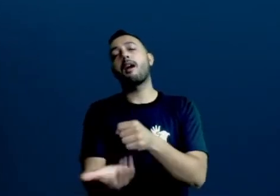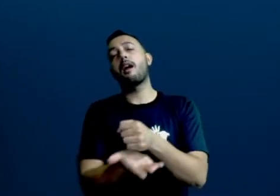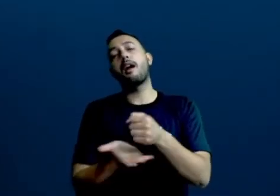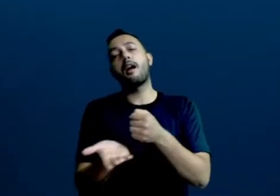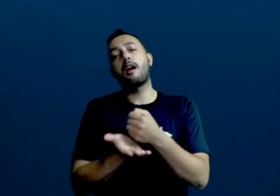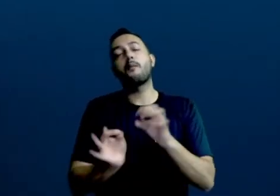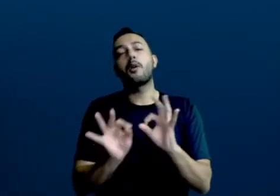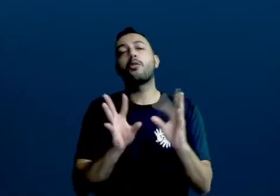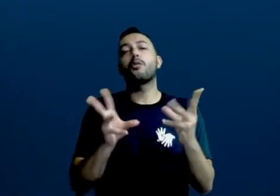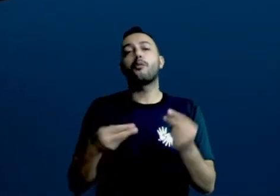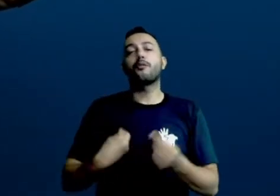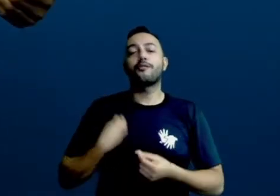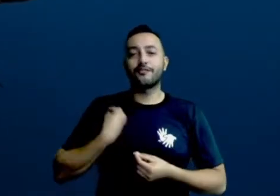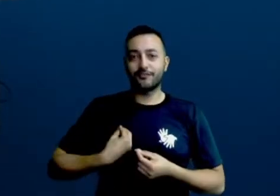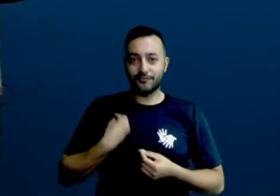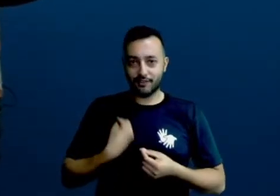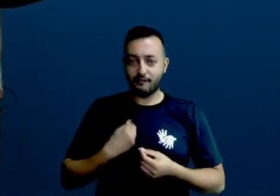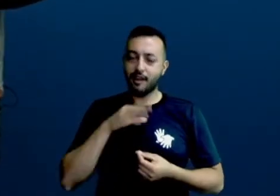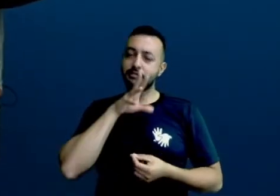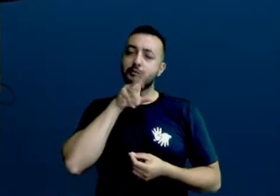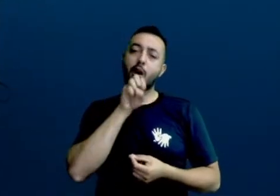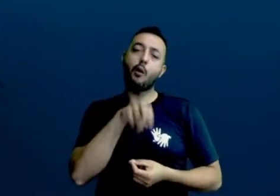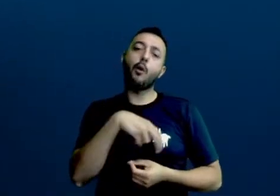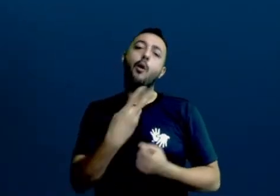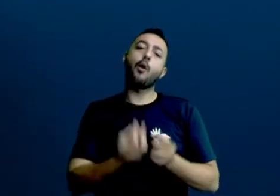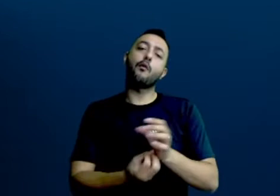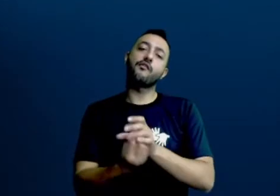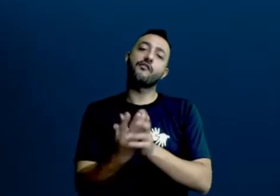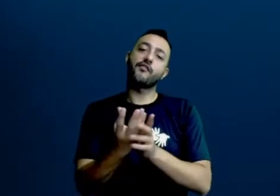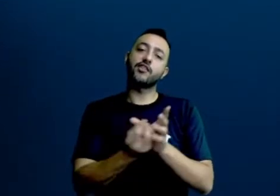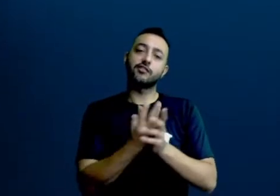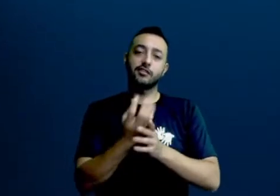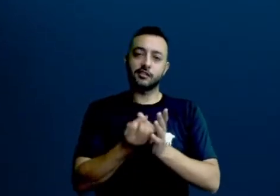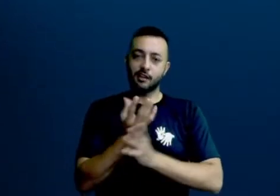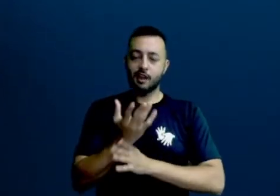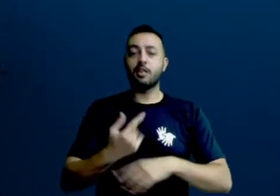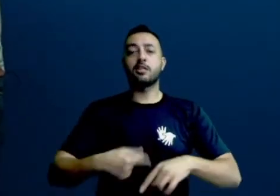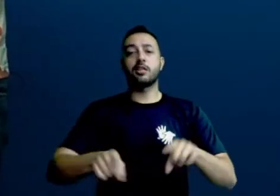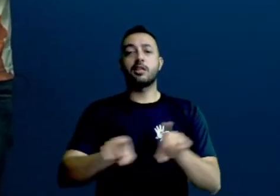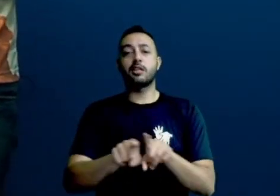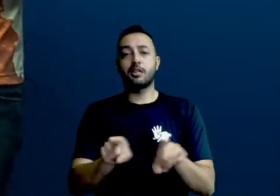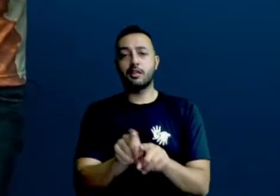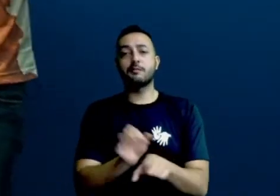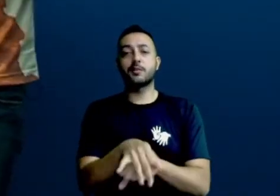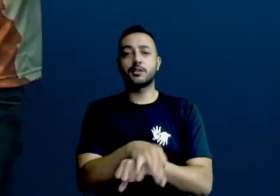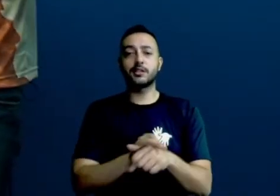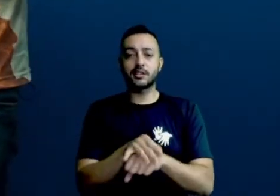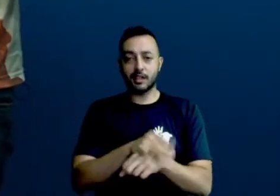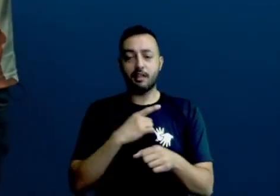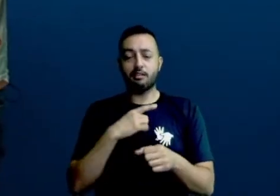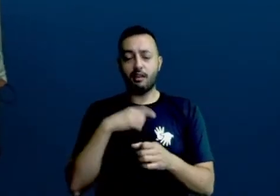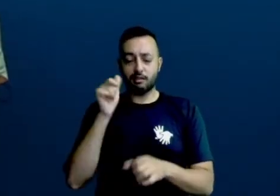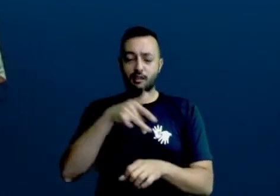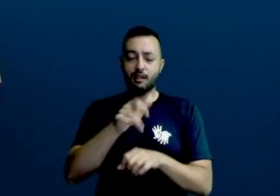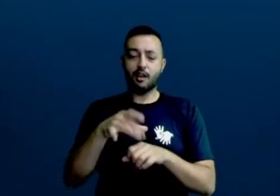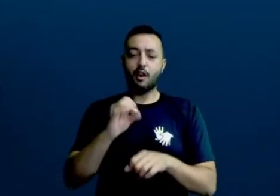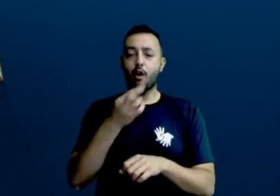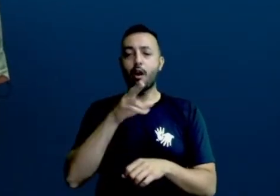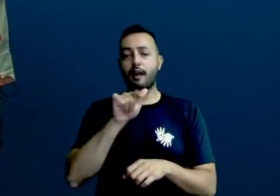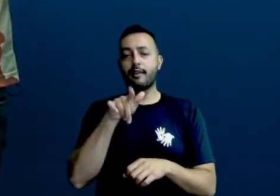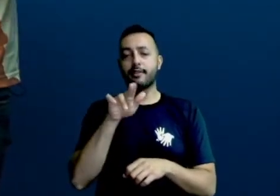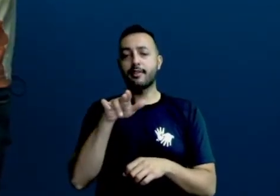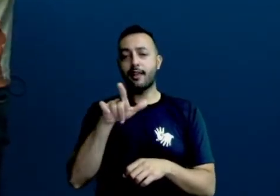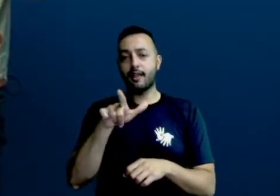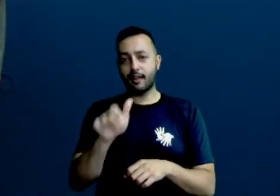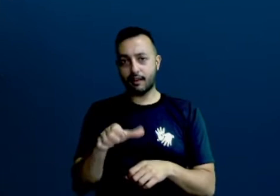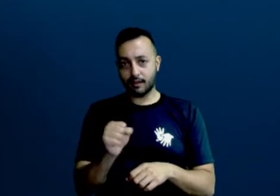de todo ser vivo seja animal ou vegetal e que também essas células elas possuem várias organelas né e